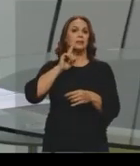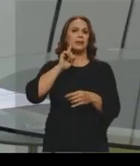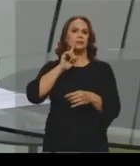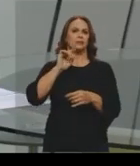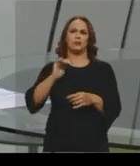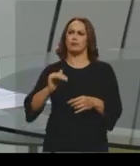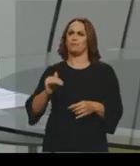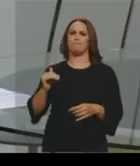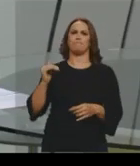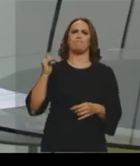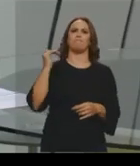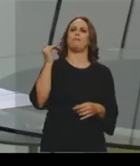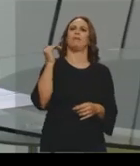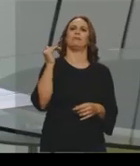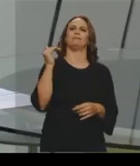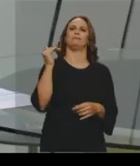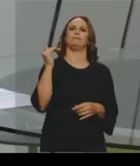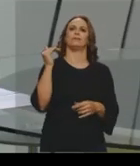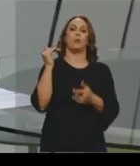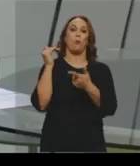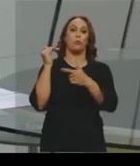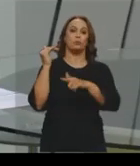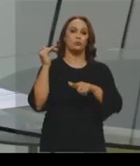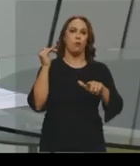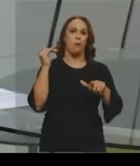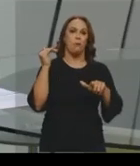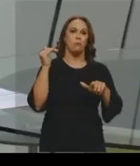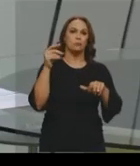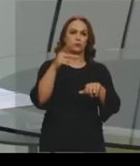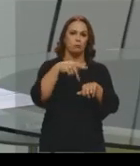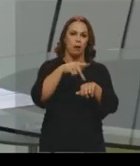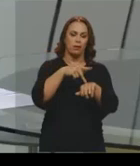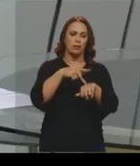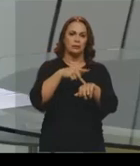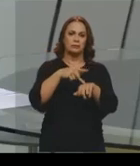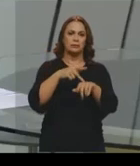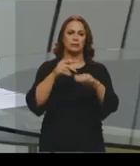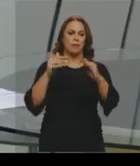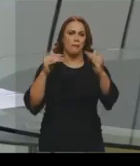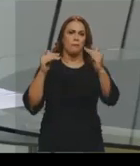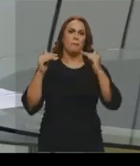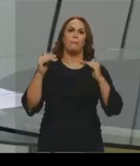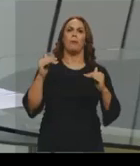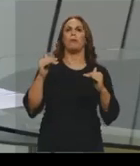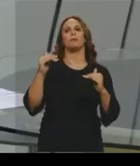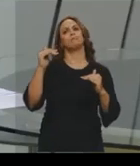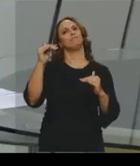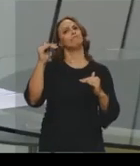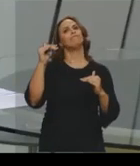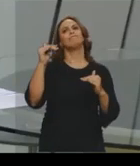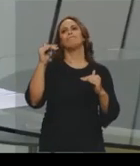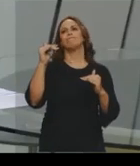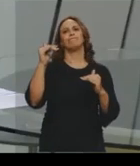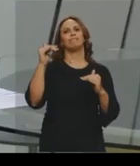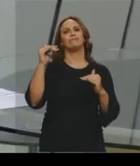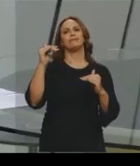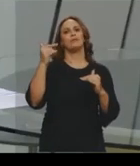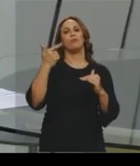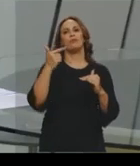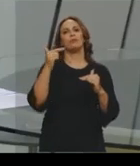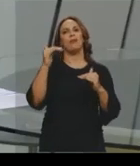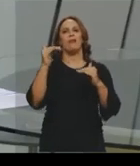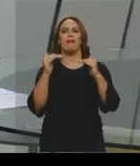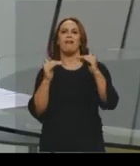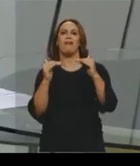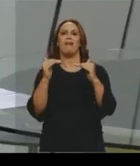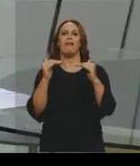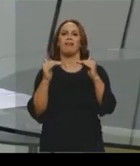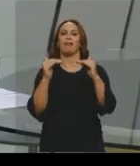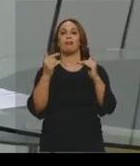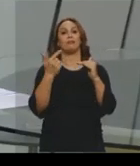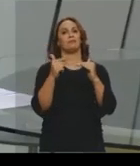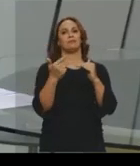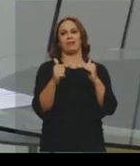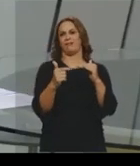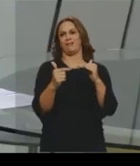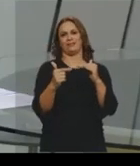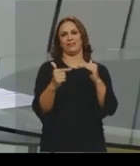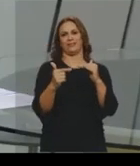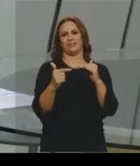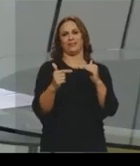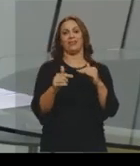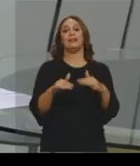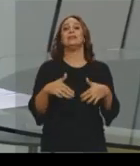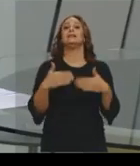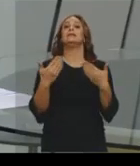alto. E isso comprometeria o equilíbrio, que é algo que os blocos econômicos buscam, né? Então, como é que você vai implementar